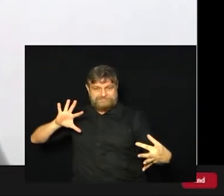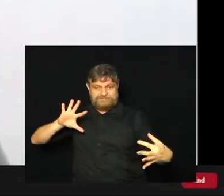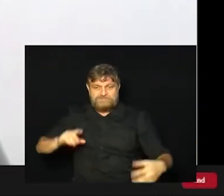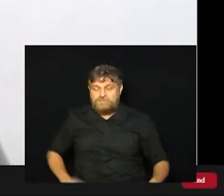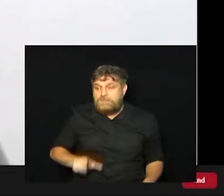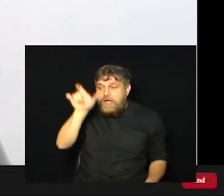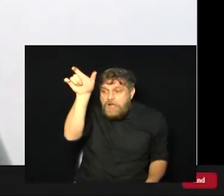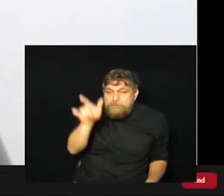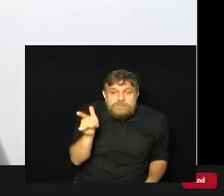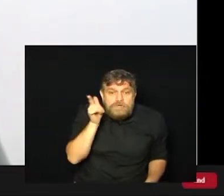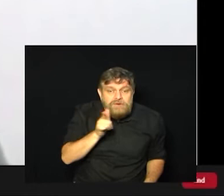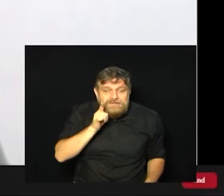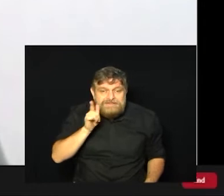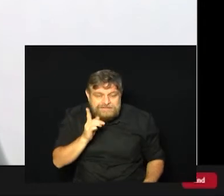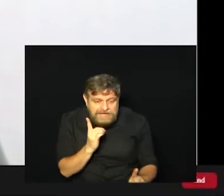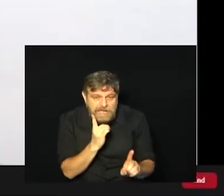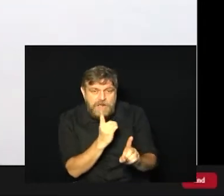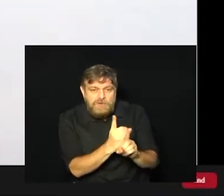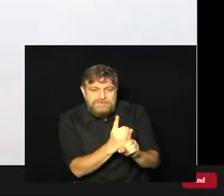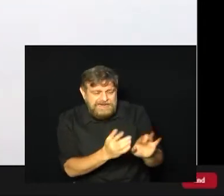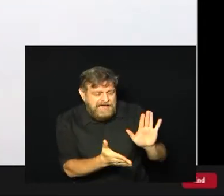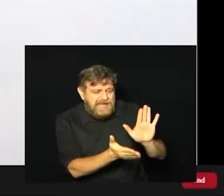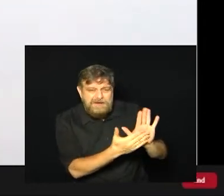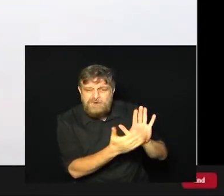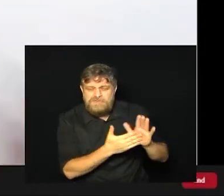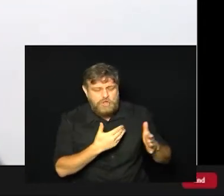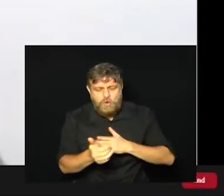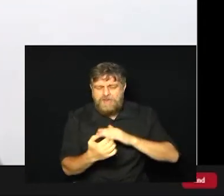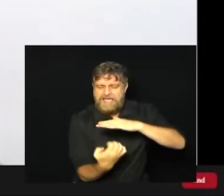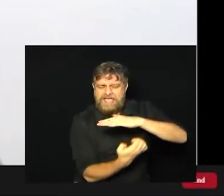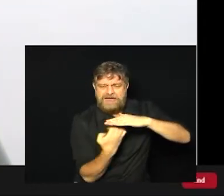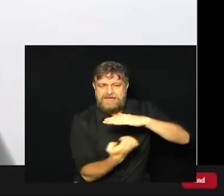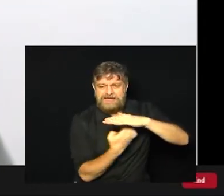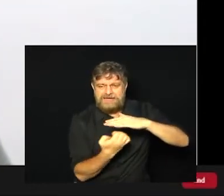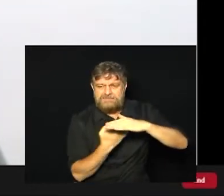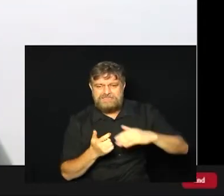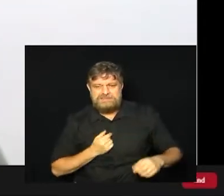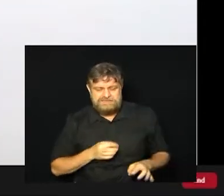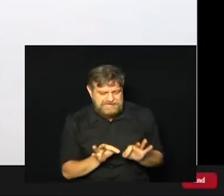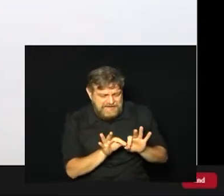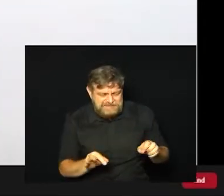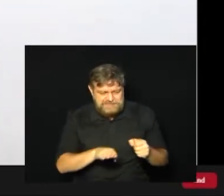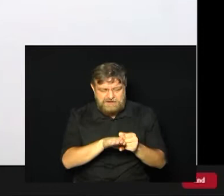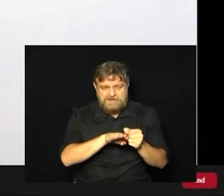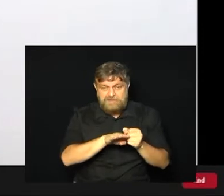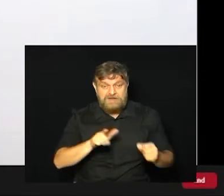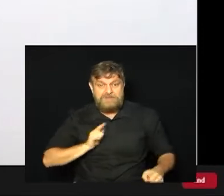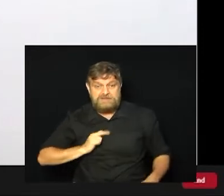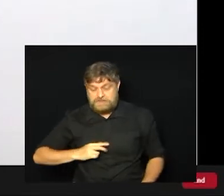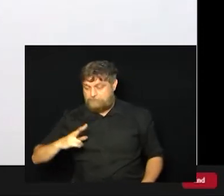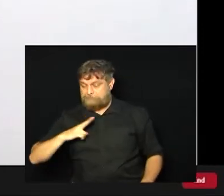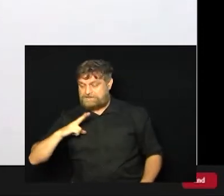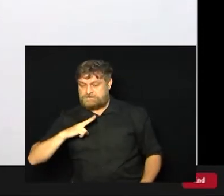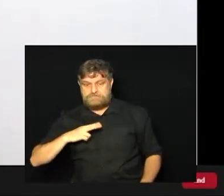consegue encontrar essa resposta, Gabriel, ela dentro de uma empresa, seja pequena, média, dentro do negócio dela, ela